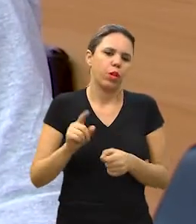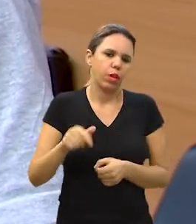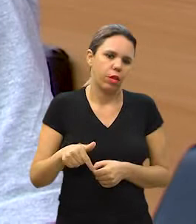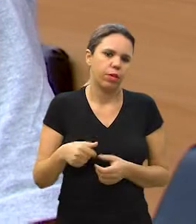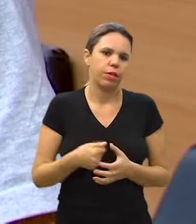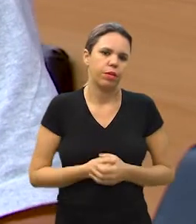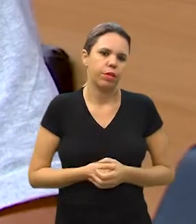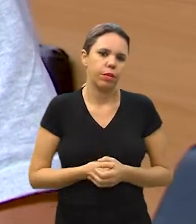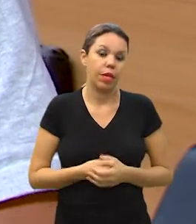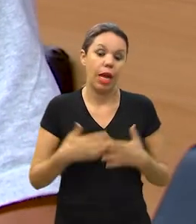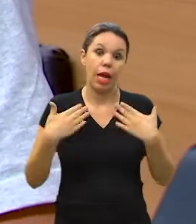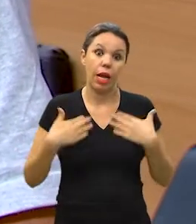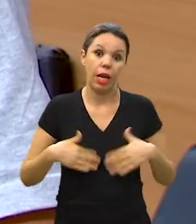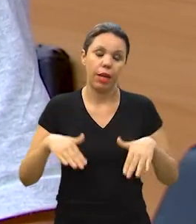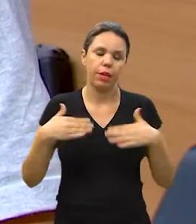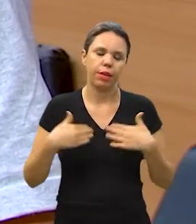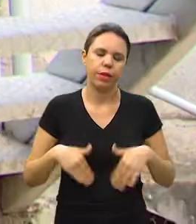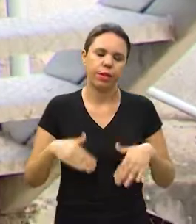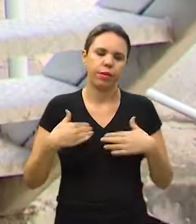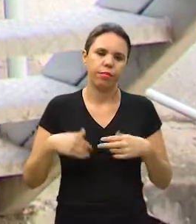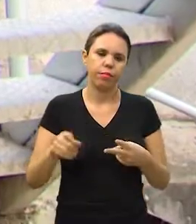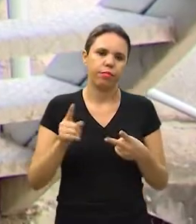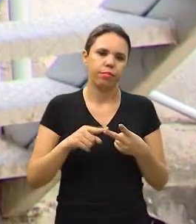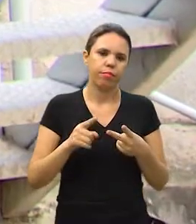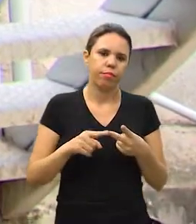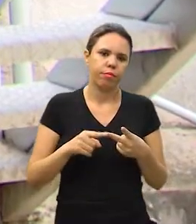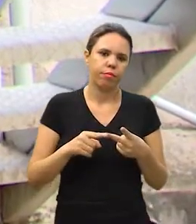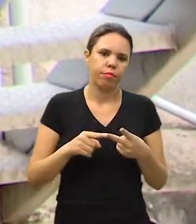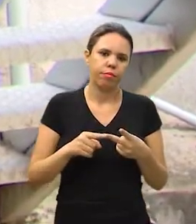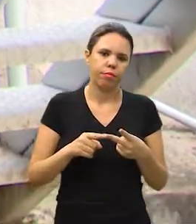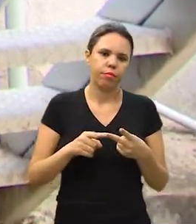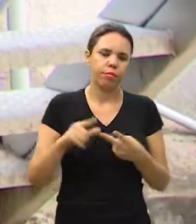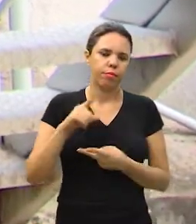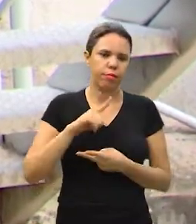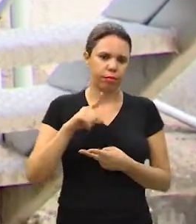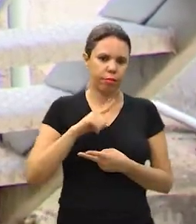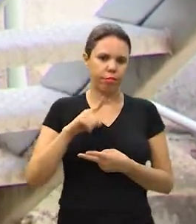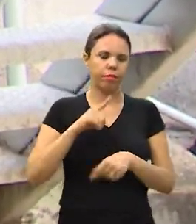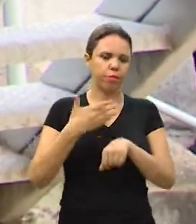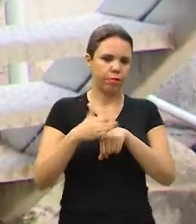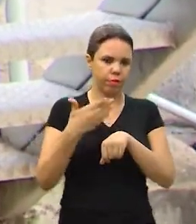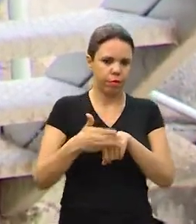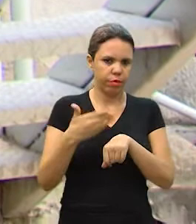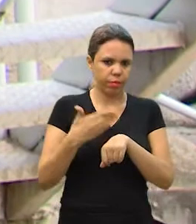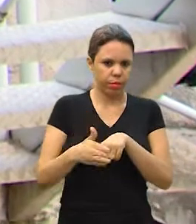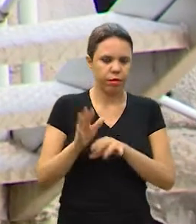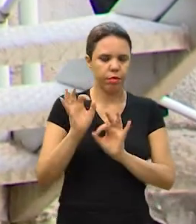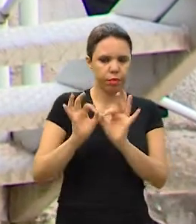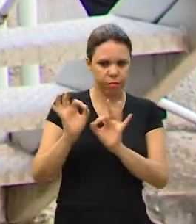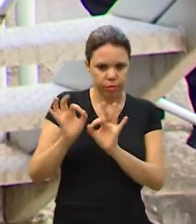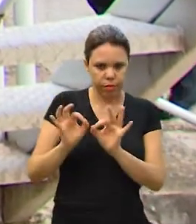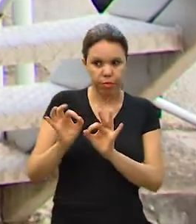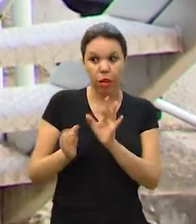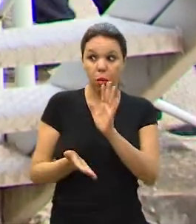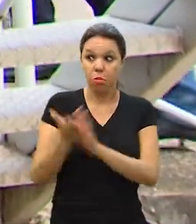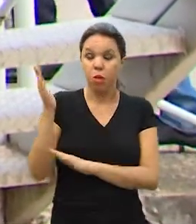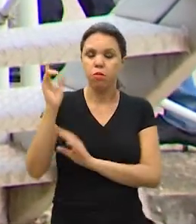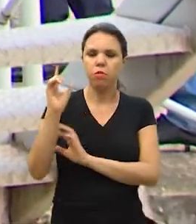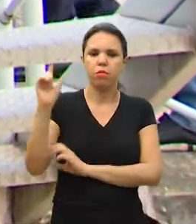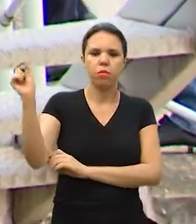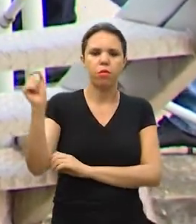coisa é manter a calma. A segunda é ter esse treinamento organizado de